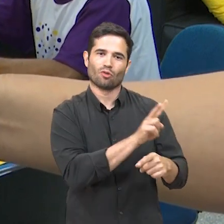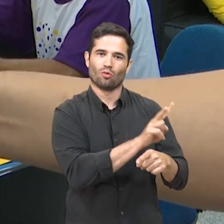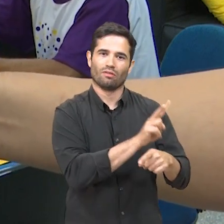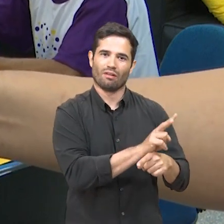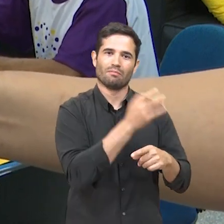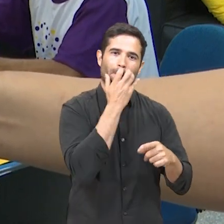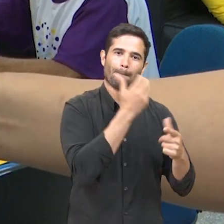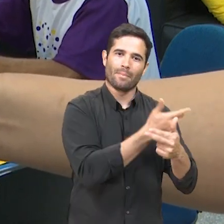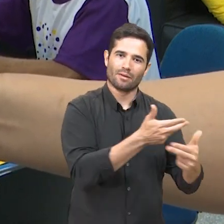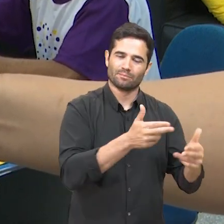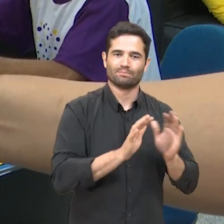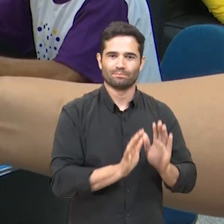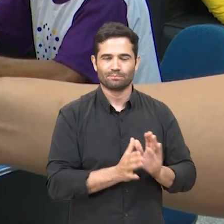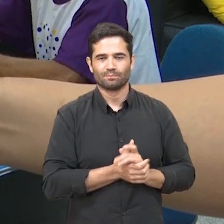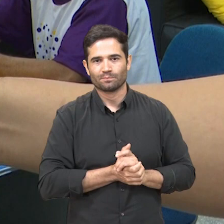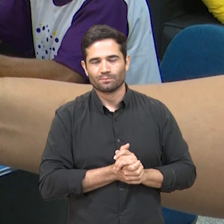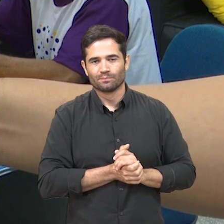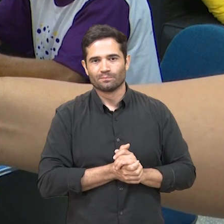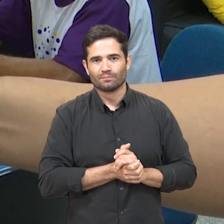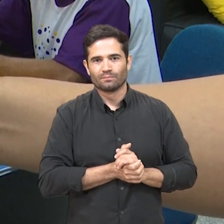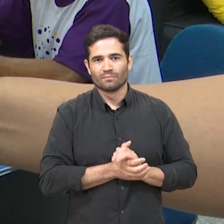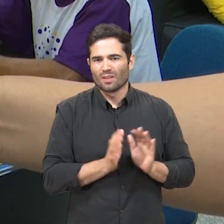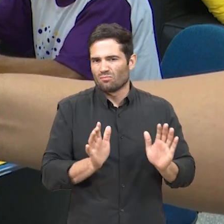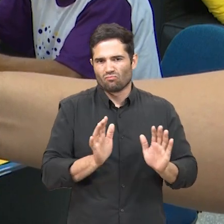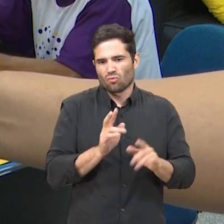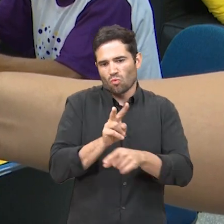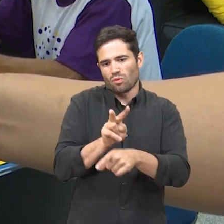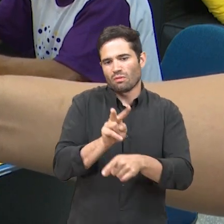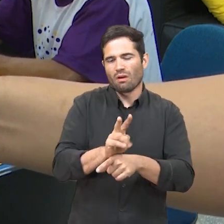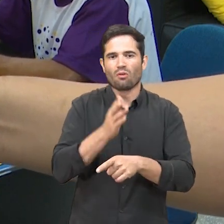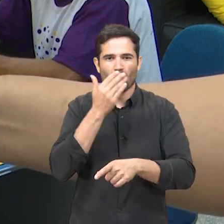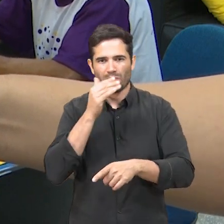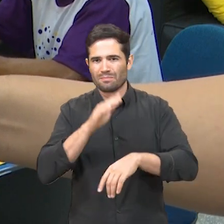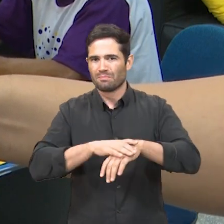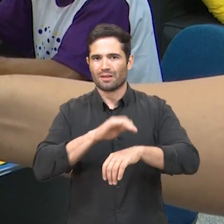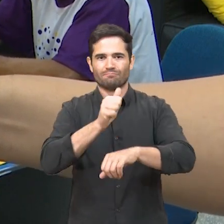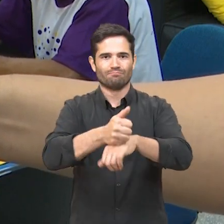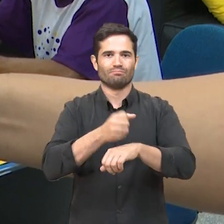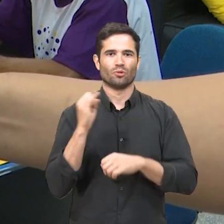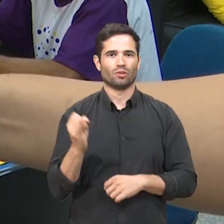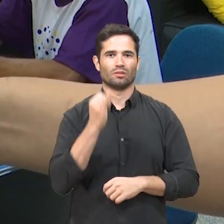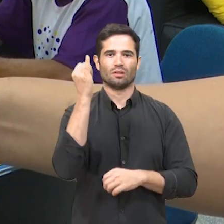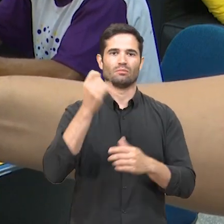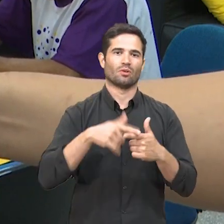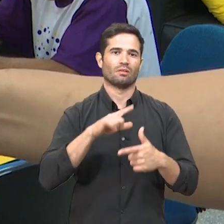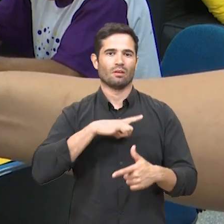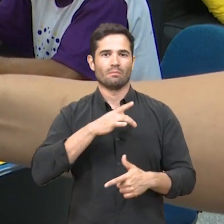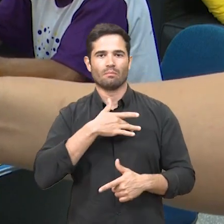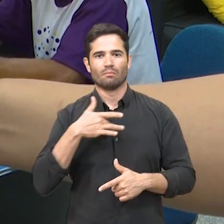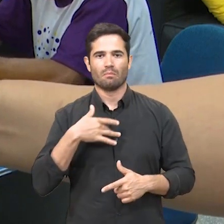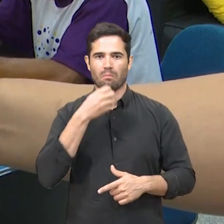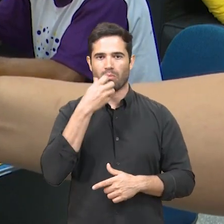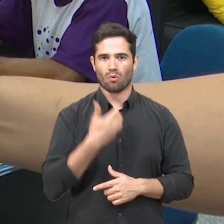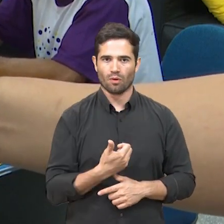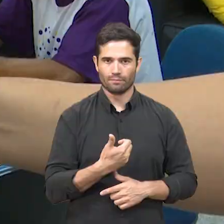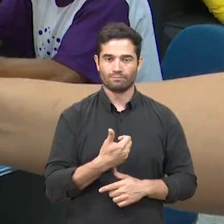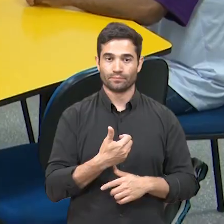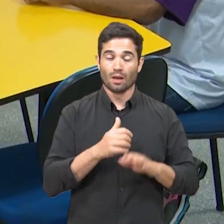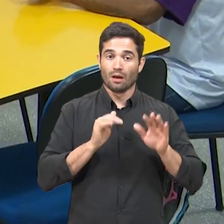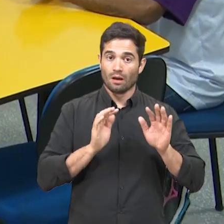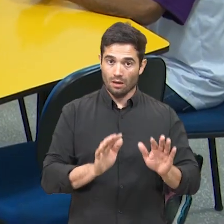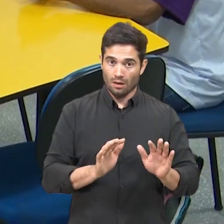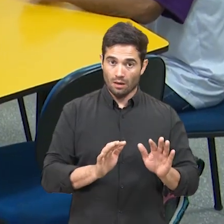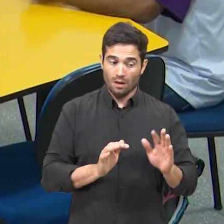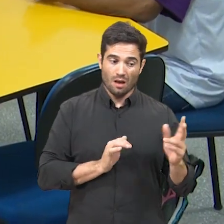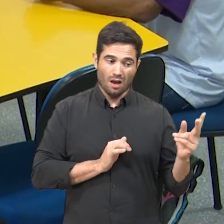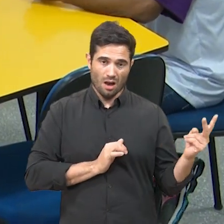vivo. E cuidado com a alimentação, acho que é o principal fator de você, para você ter uma boa saúde.